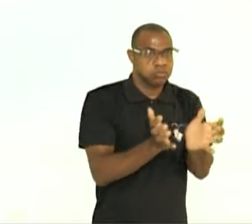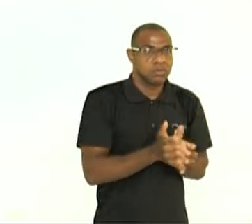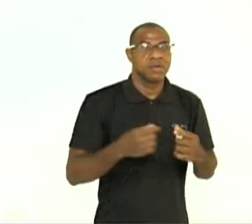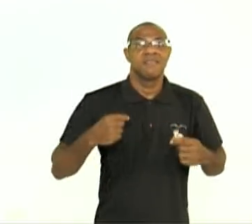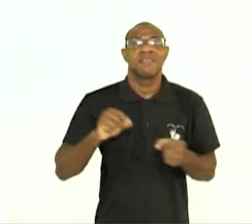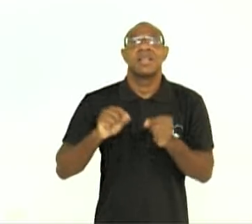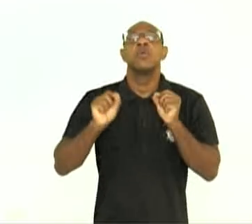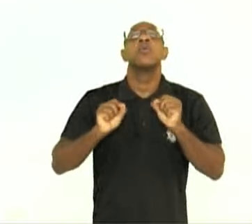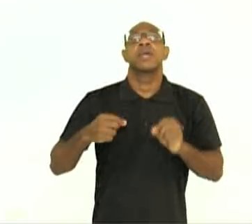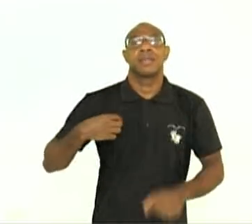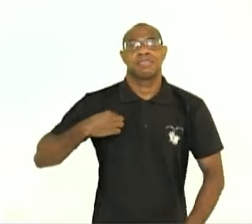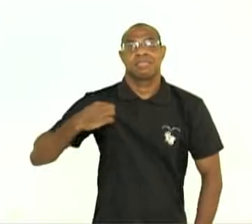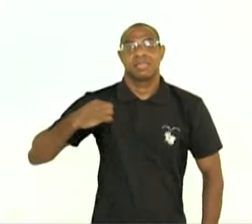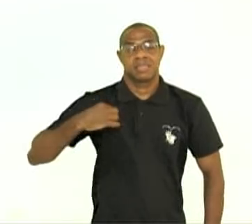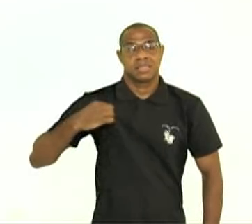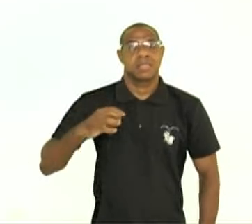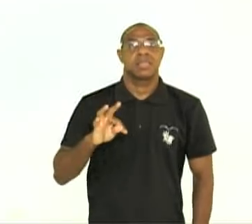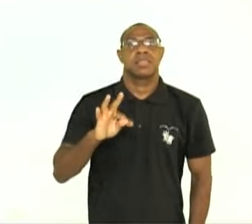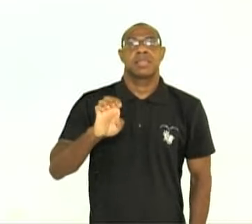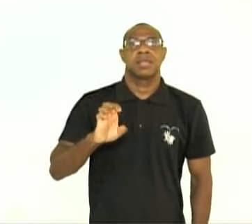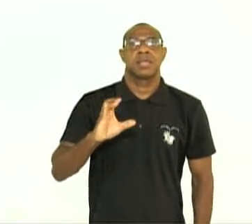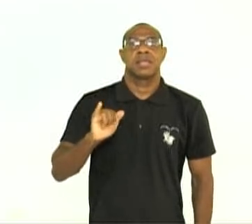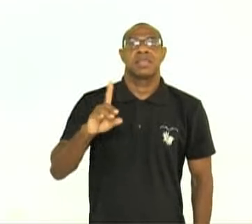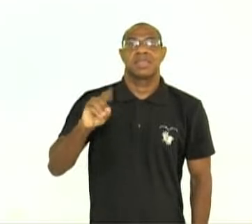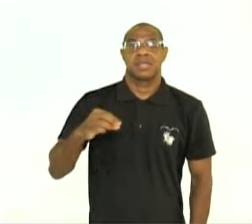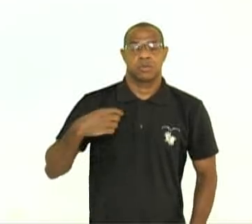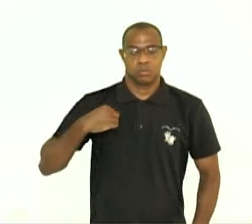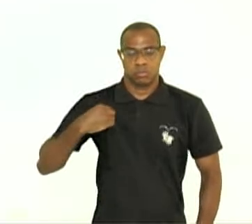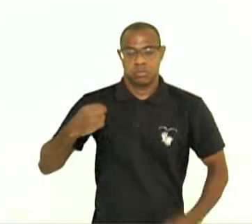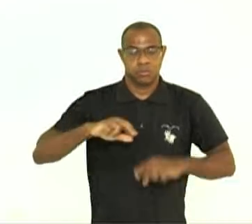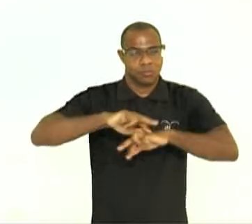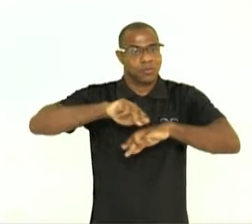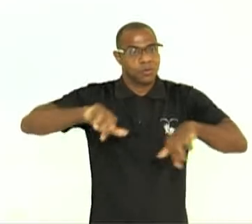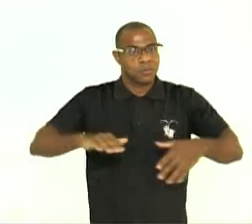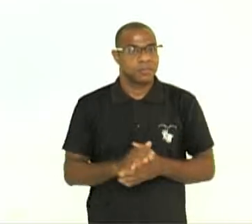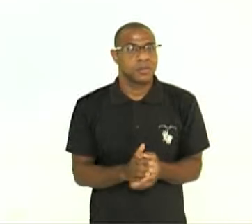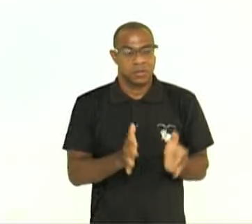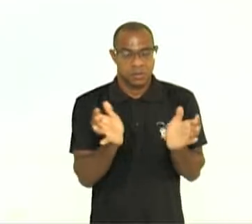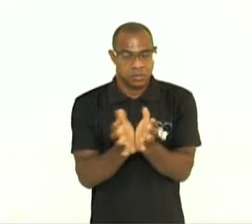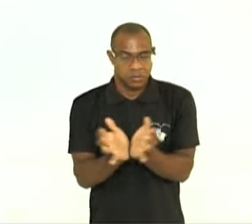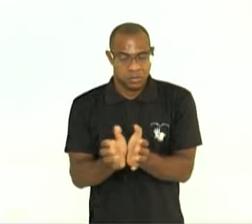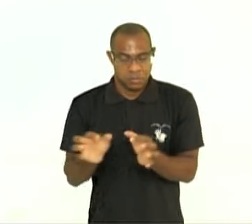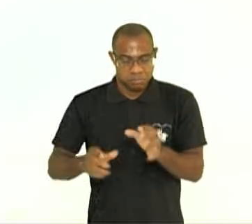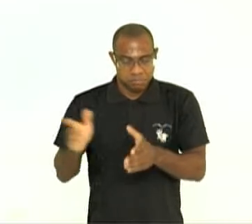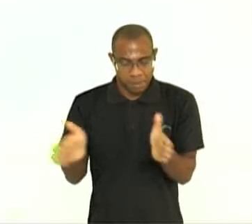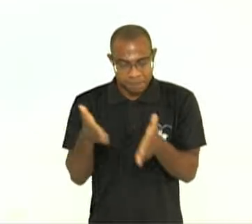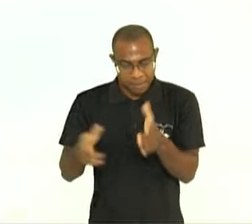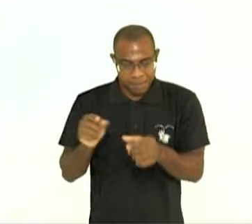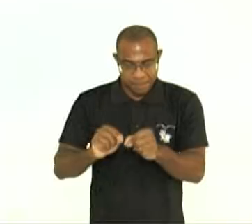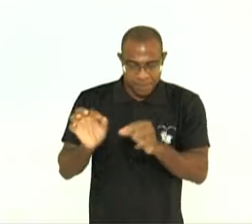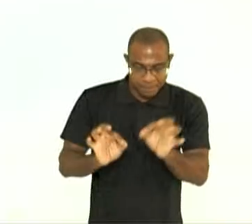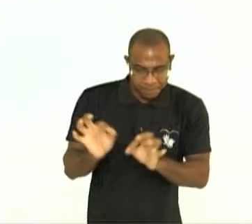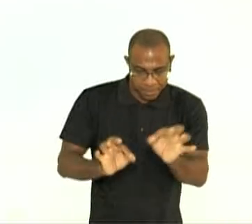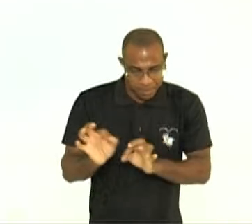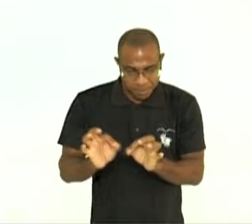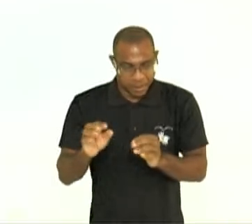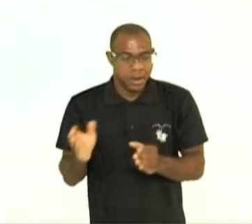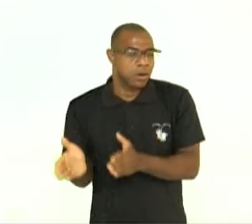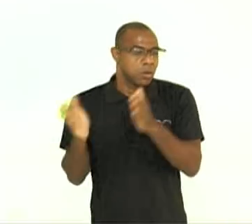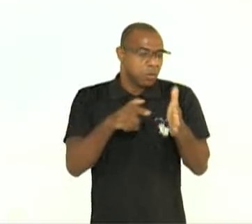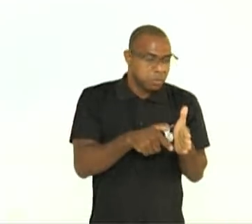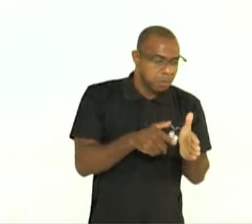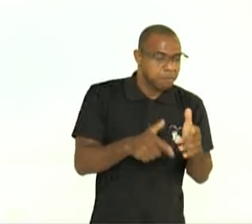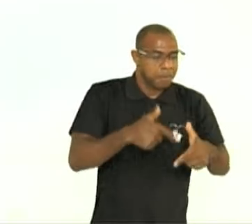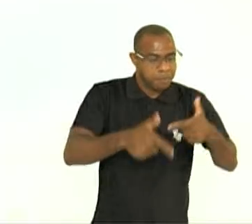tecidos. Então, trabalhando juntas e cada uma fazendo uma parte. Termina a sua parte do produto, passa para a próxima pessoa. Então, uma divisão